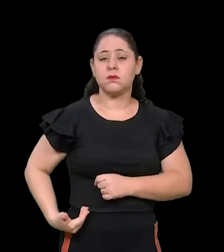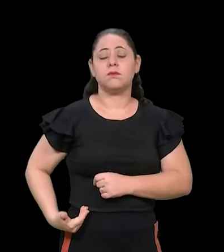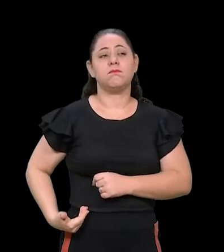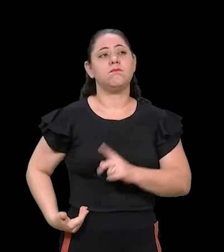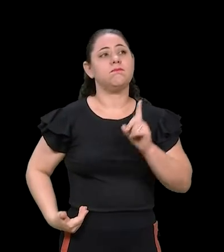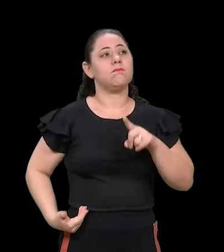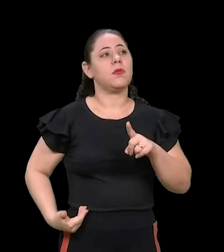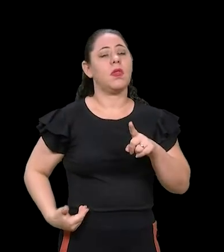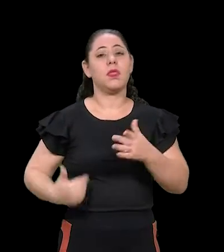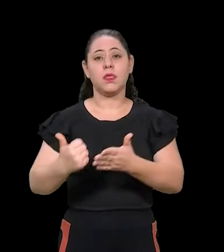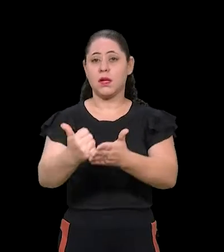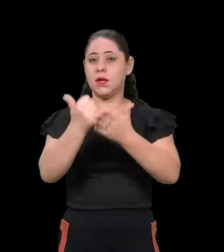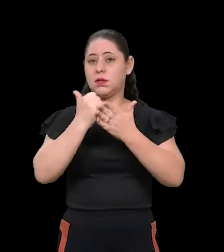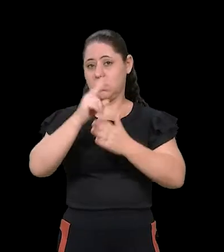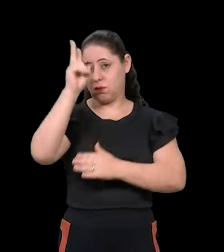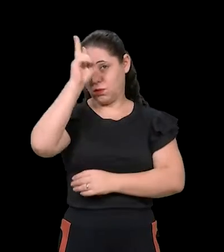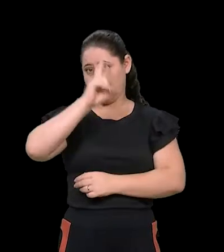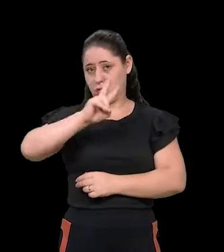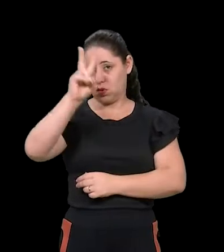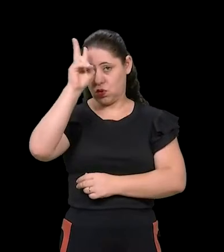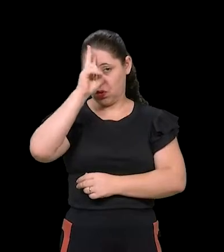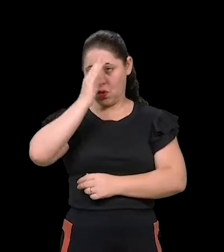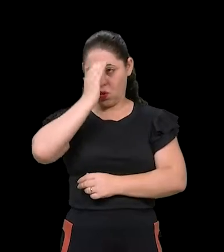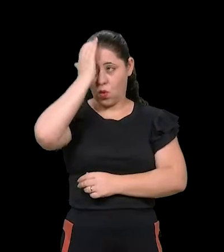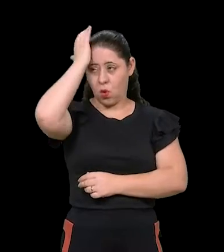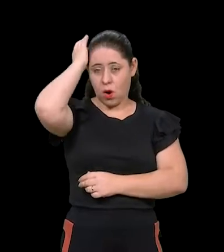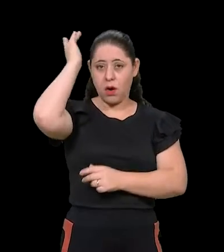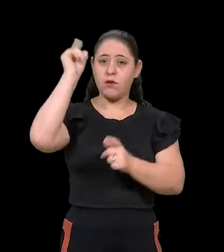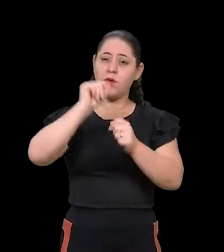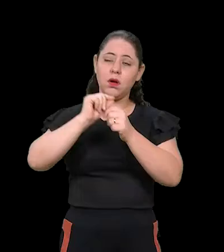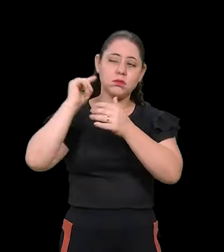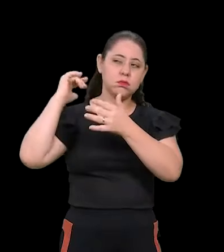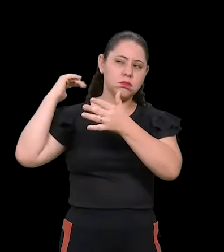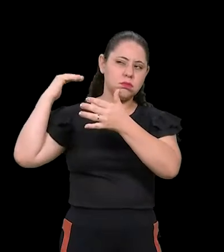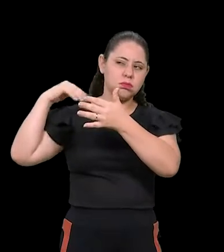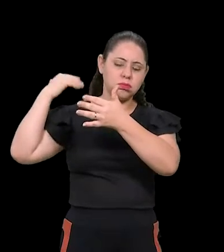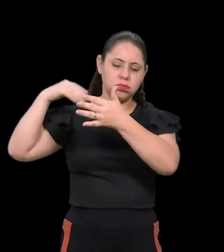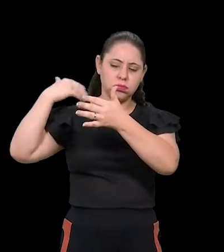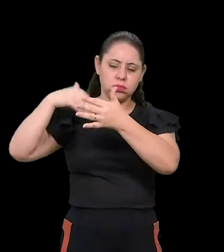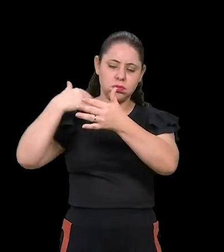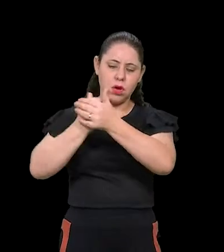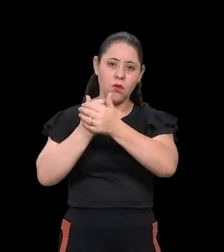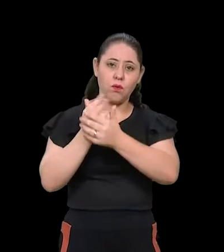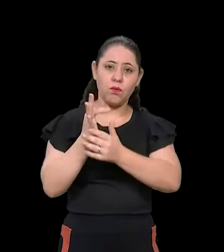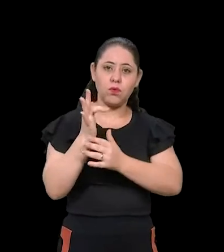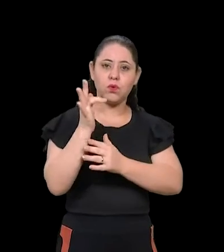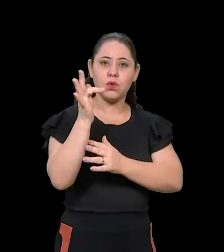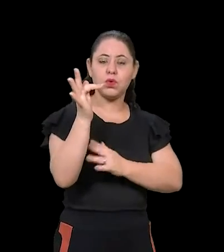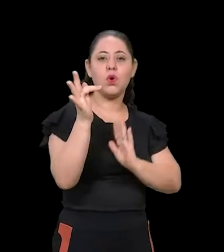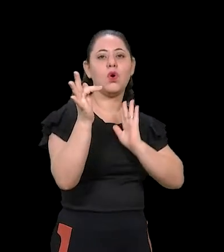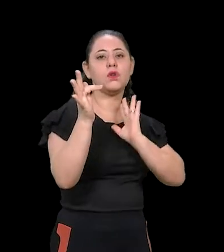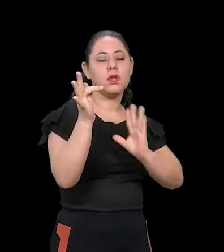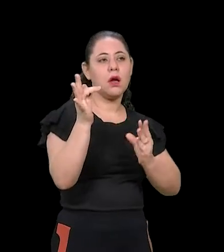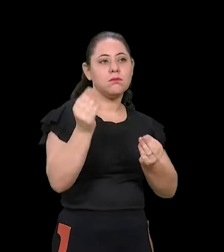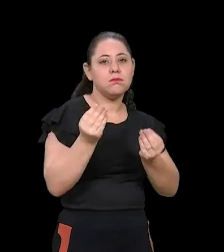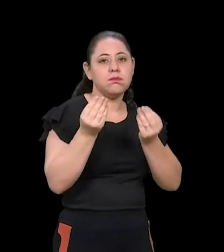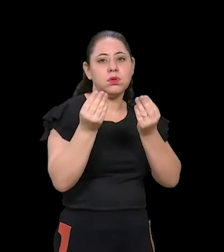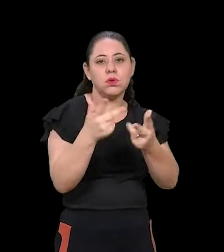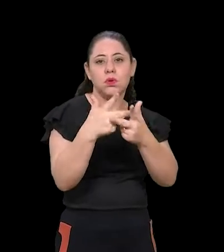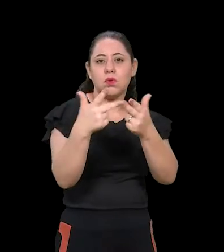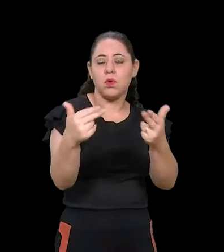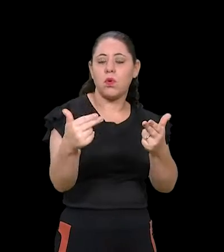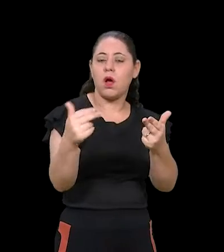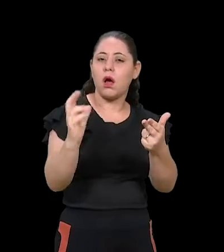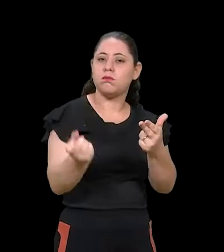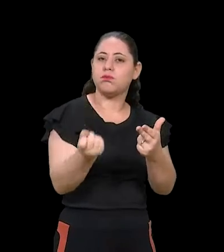consegue trazer uma história que o Reinaldo fez e dali para frente já partir com uma entrega, com